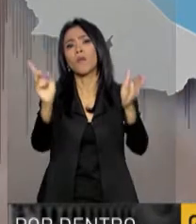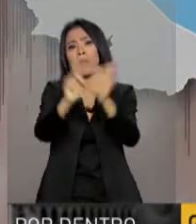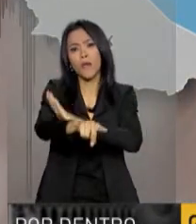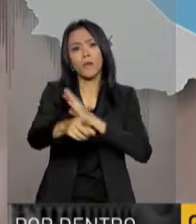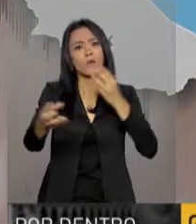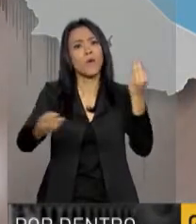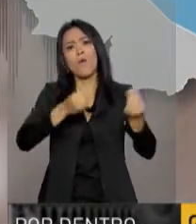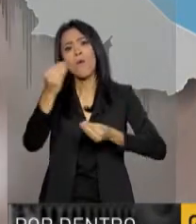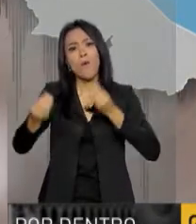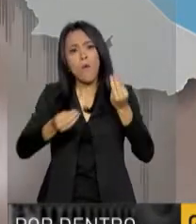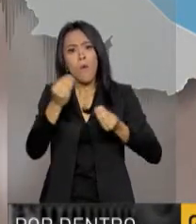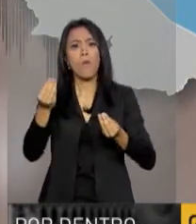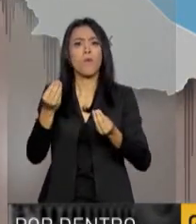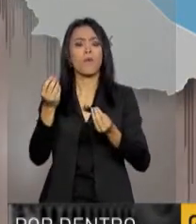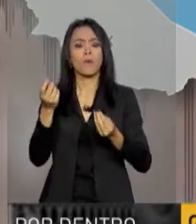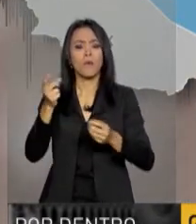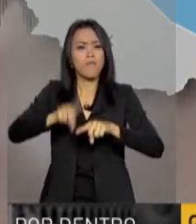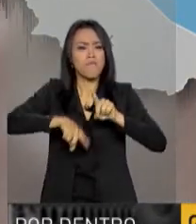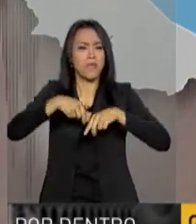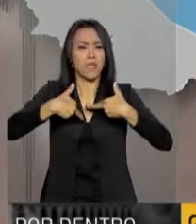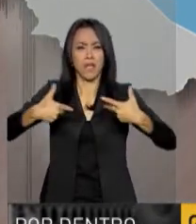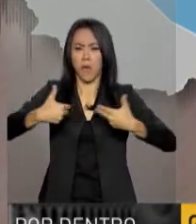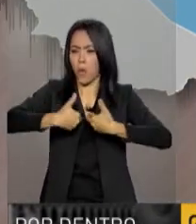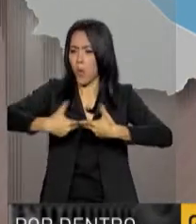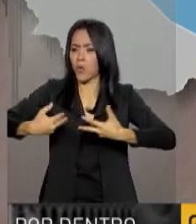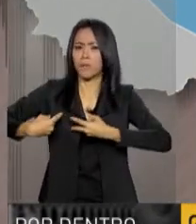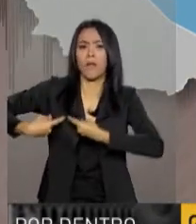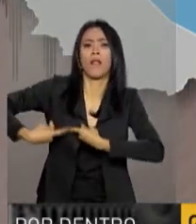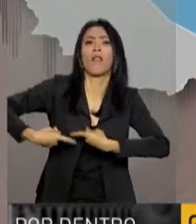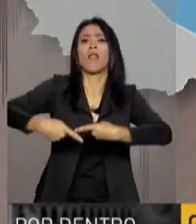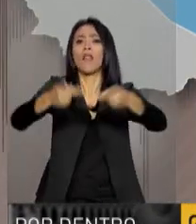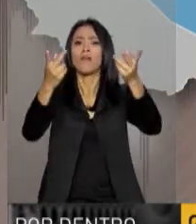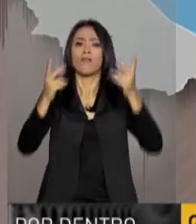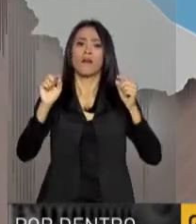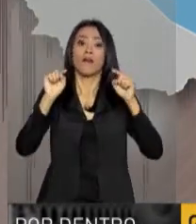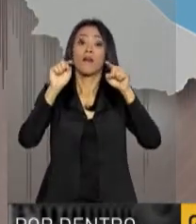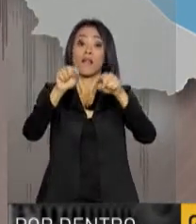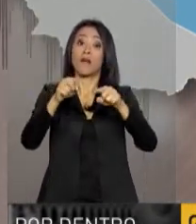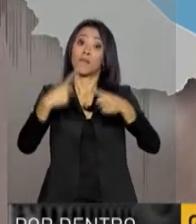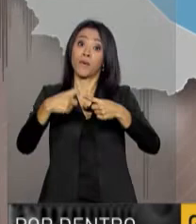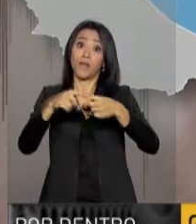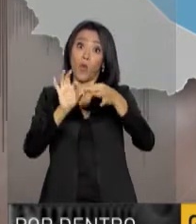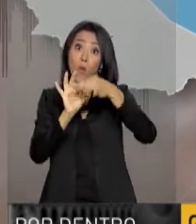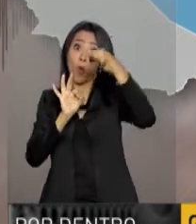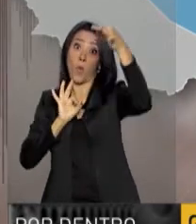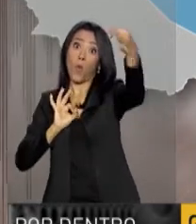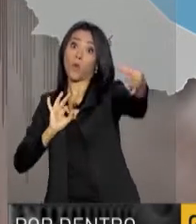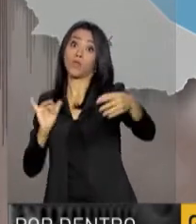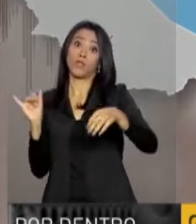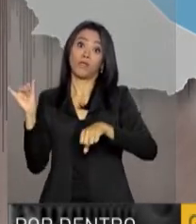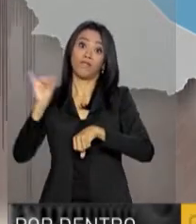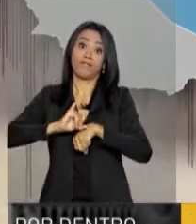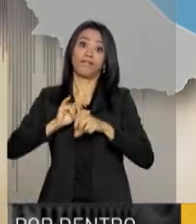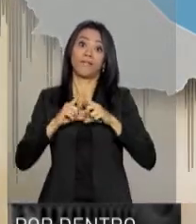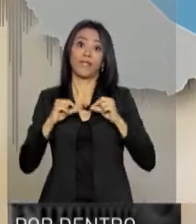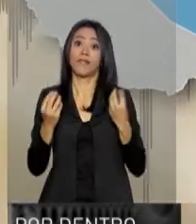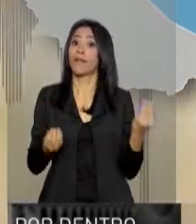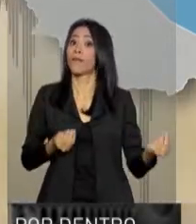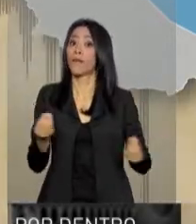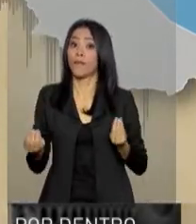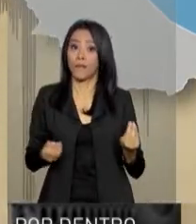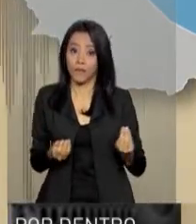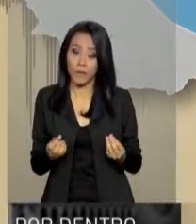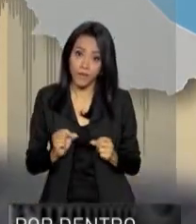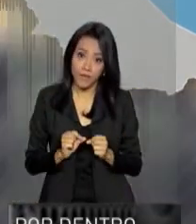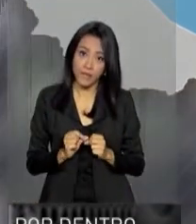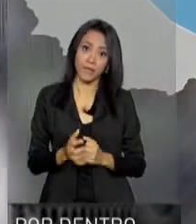que foi preparada considerando a nossa realidade a nossa realidade geográfica minha isto eu posso lhe dizer